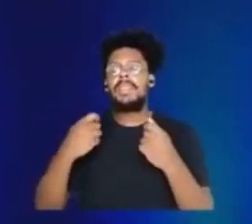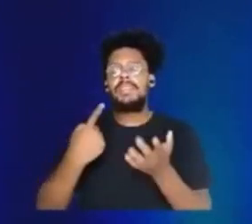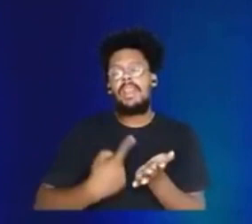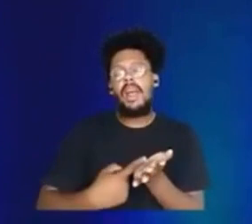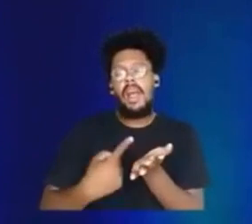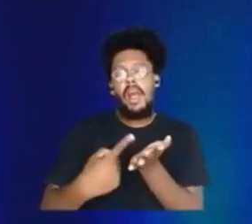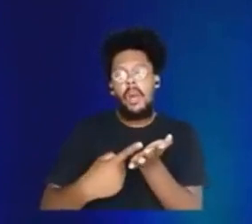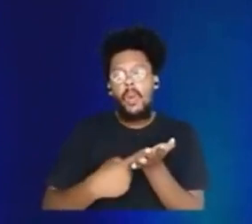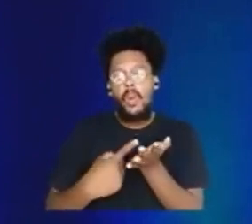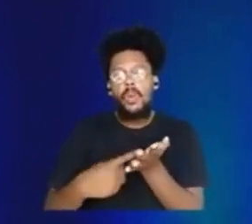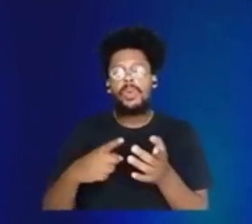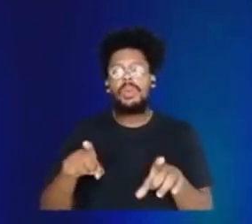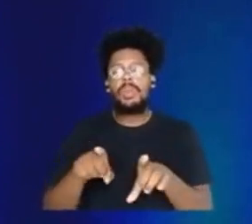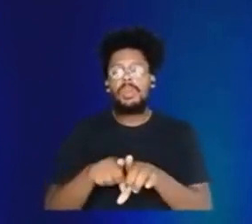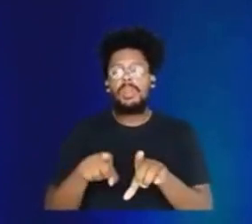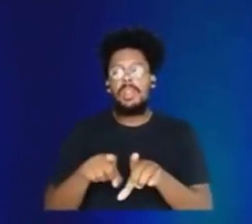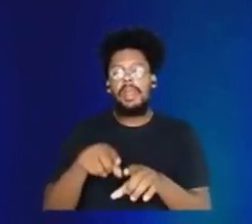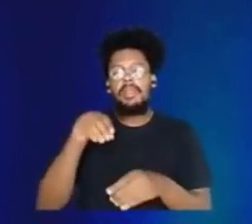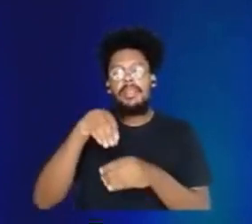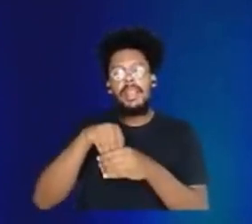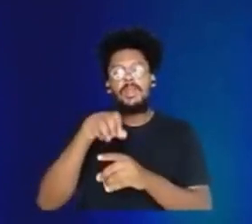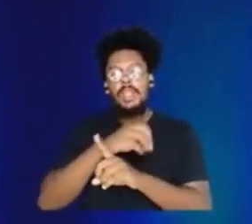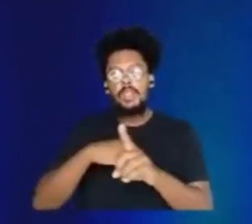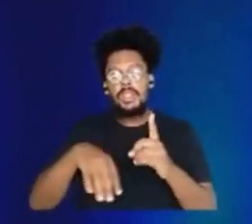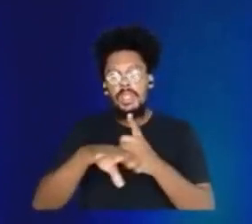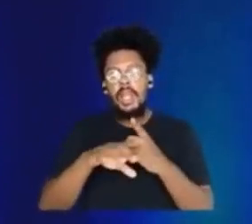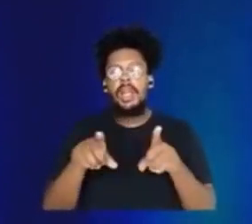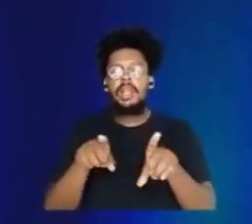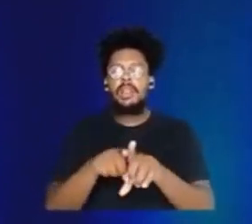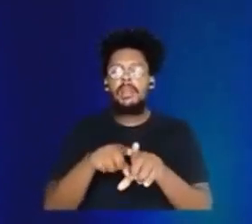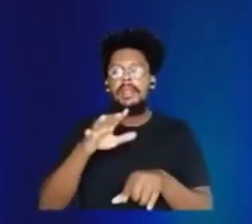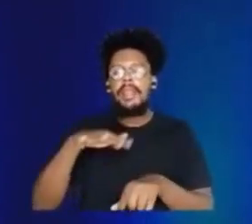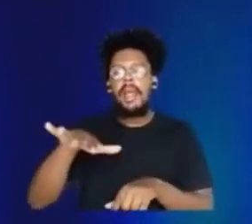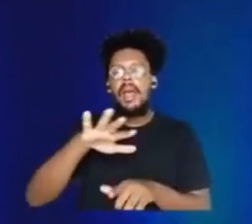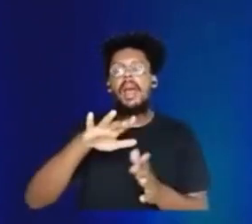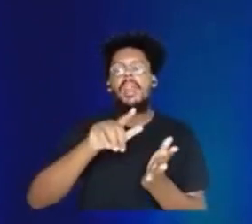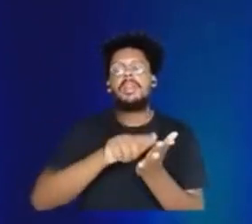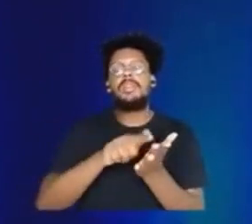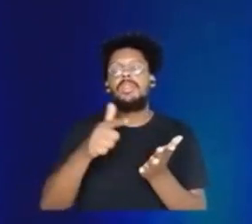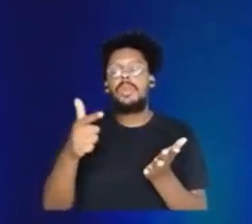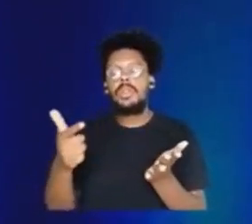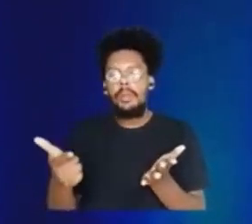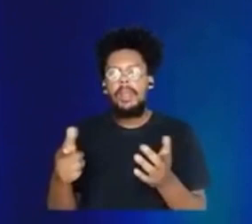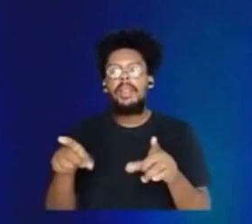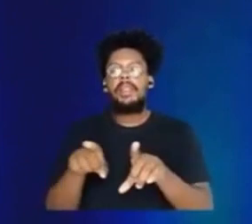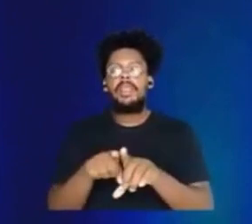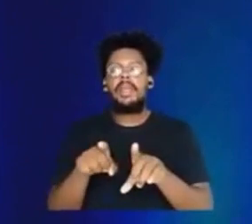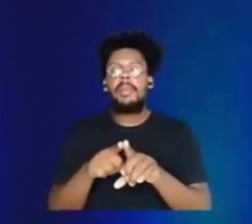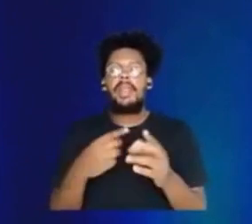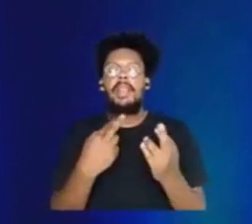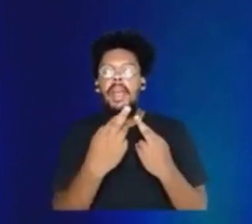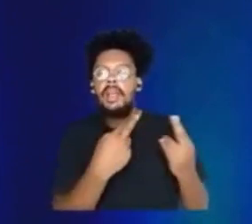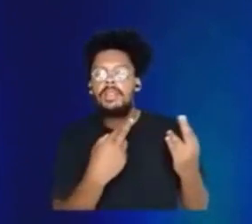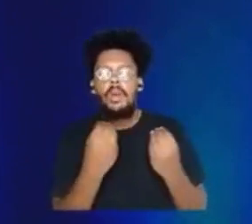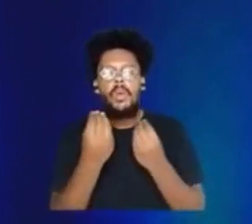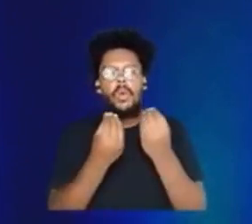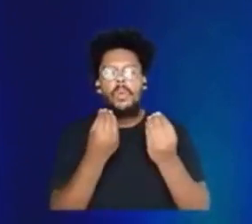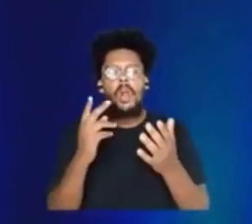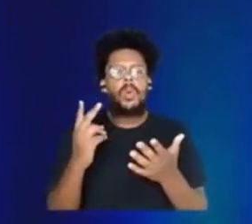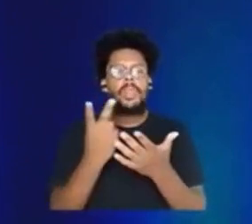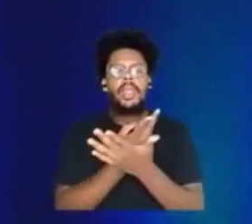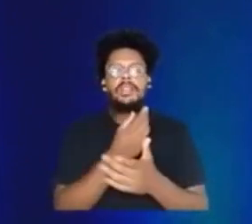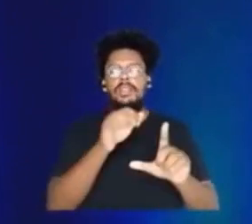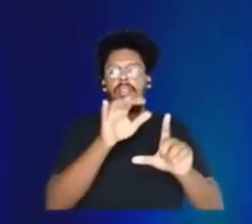de acordo dentro da sociedade civil, dentro do campo de produtores jornalísticos e, inclusive, na relação com as plataformas. Nós temos uma agenda